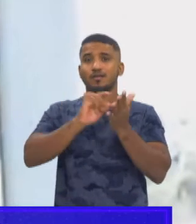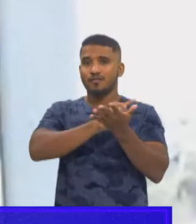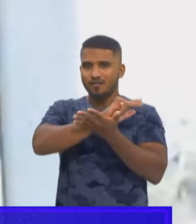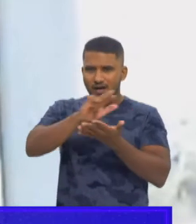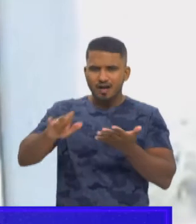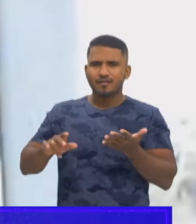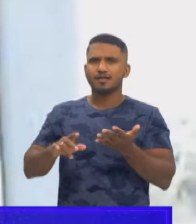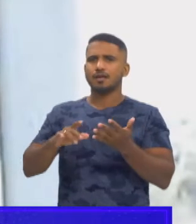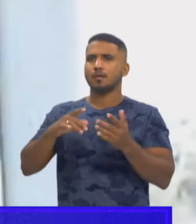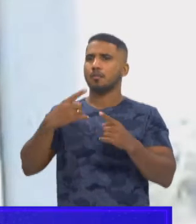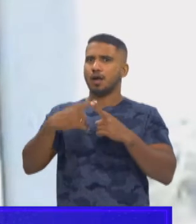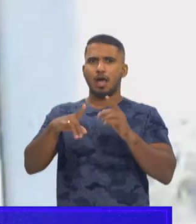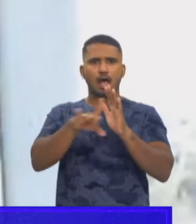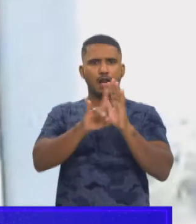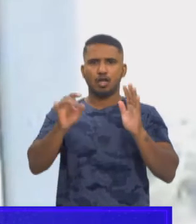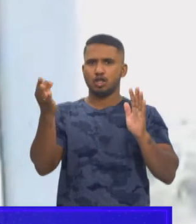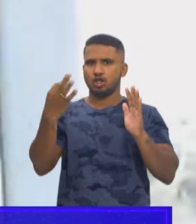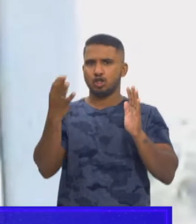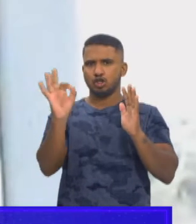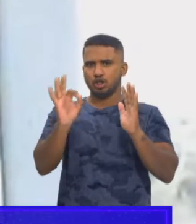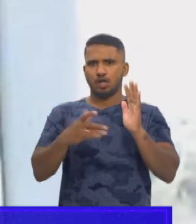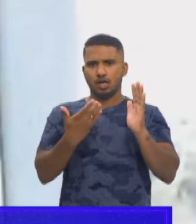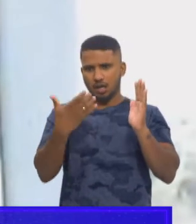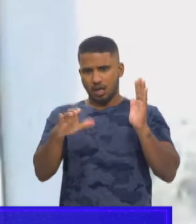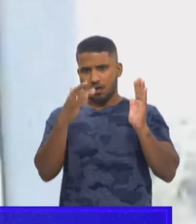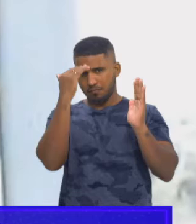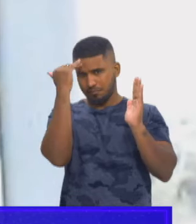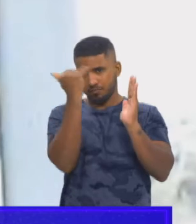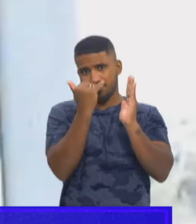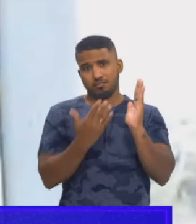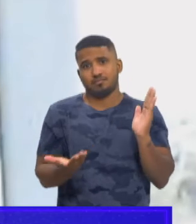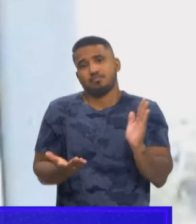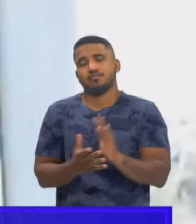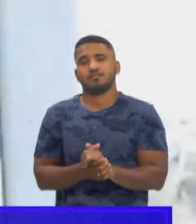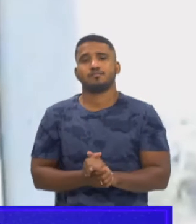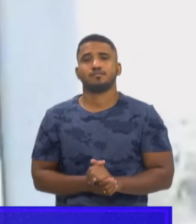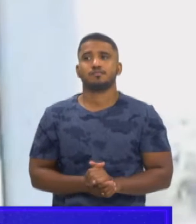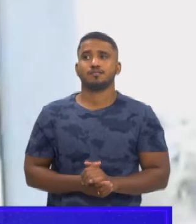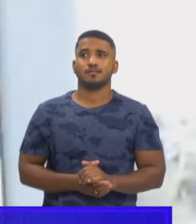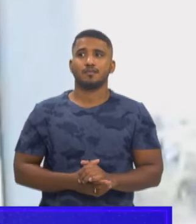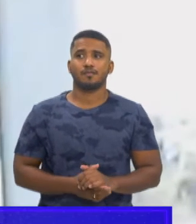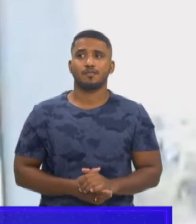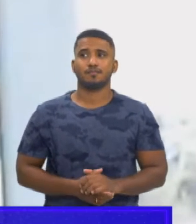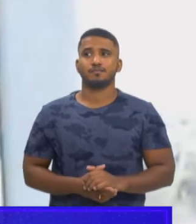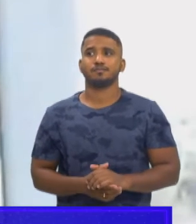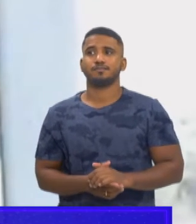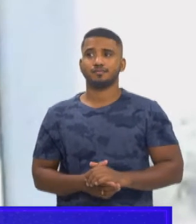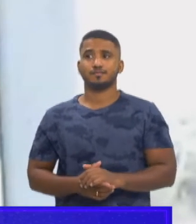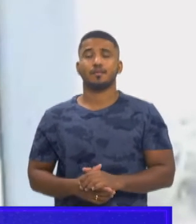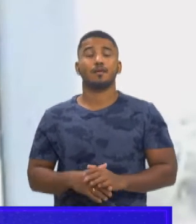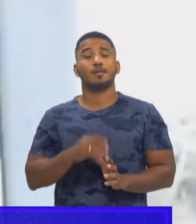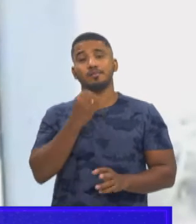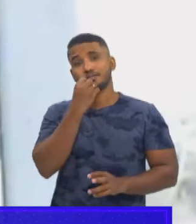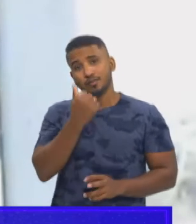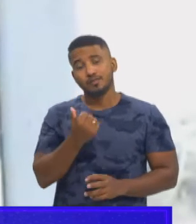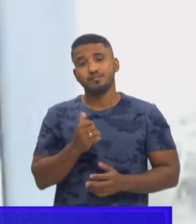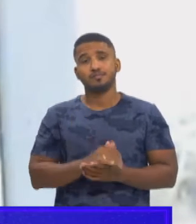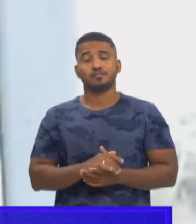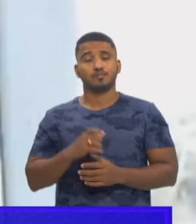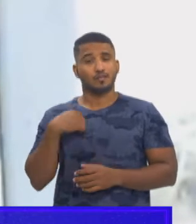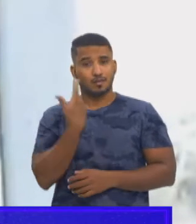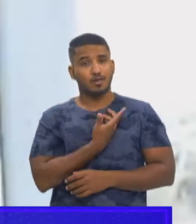nossa sociedade civil em relação aos nossos direitos, que, por muitas vezes, as leis não